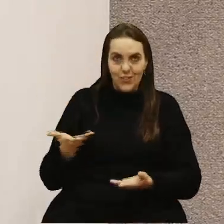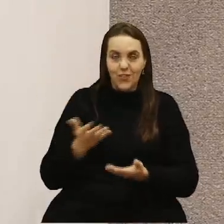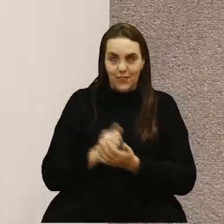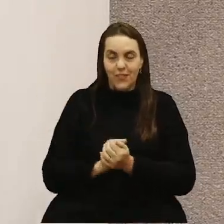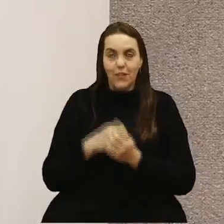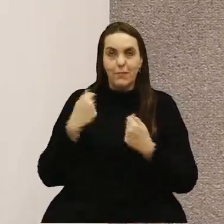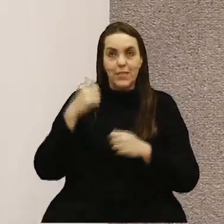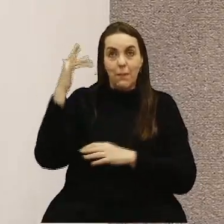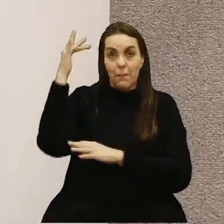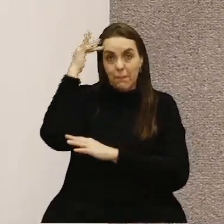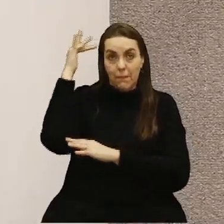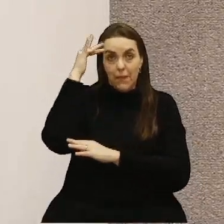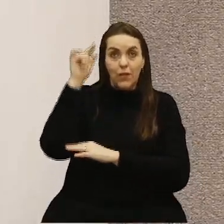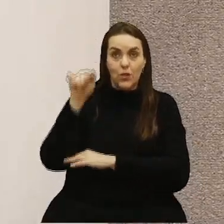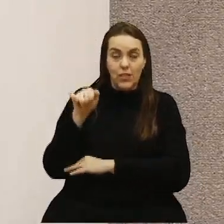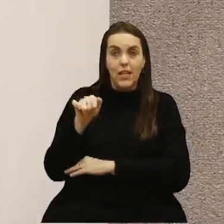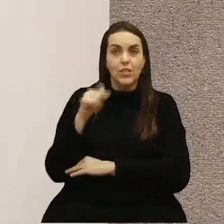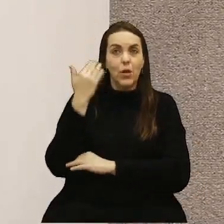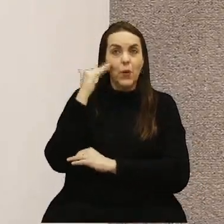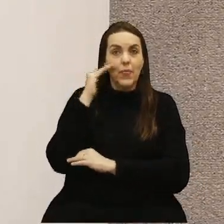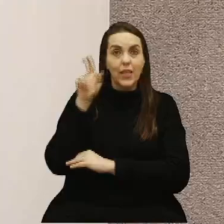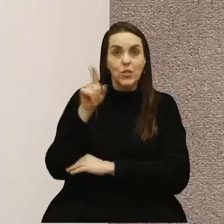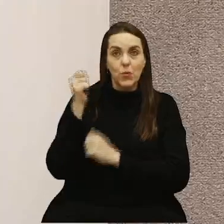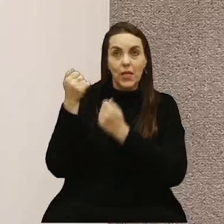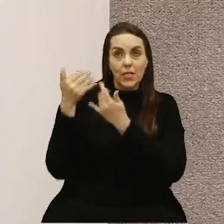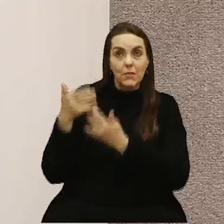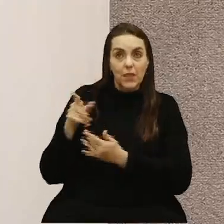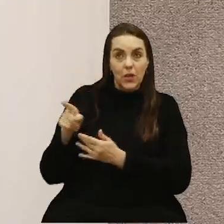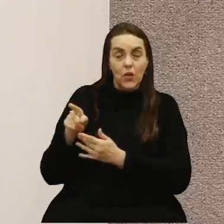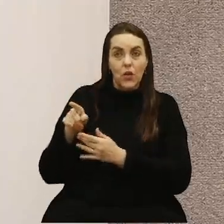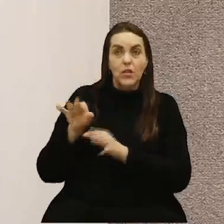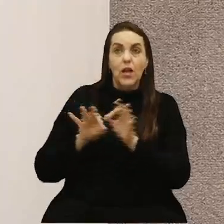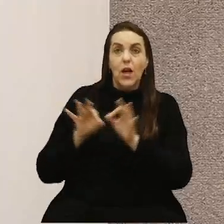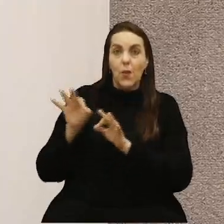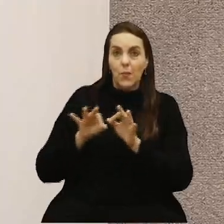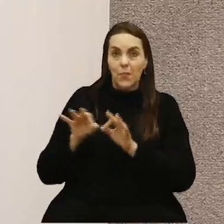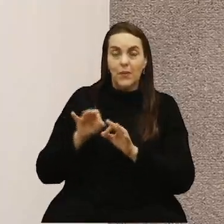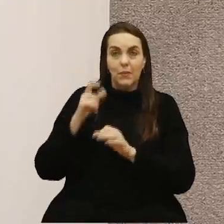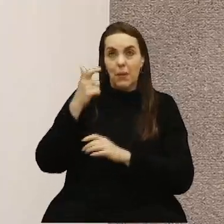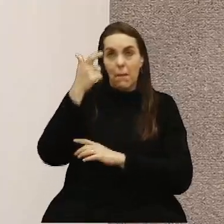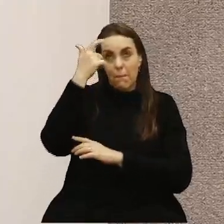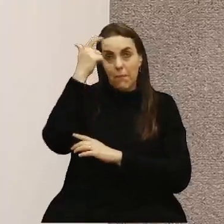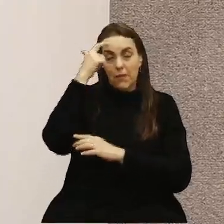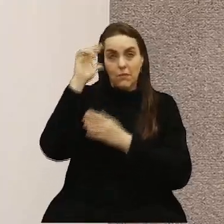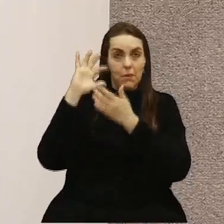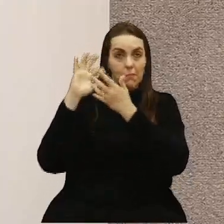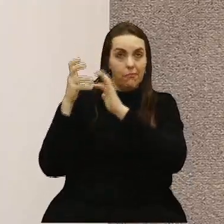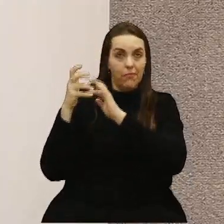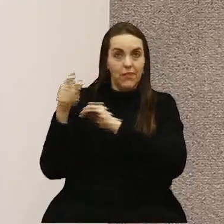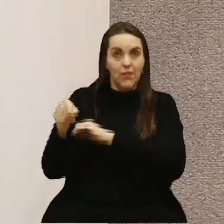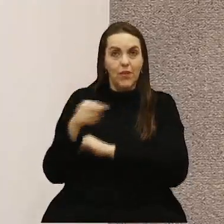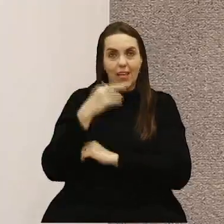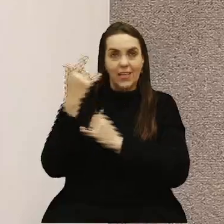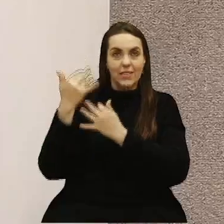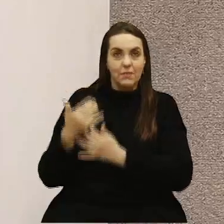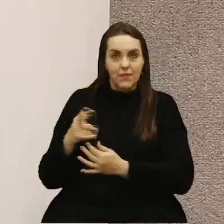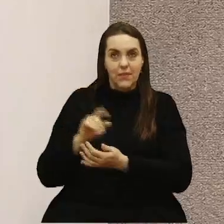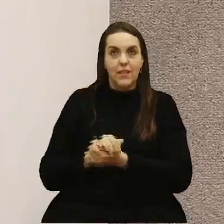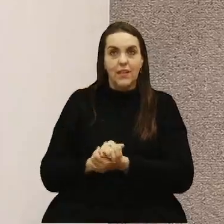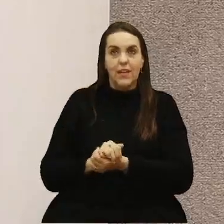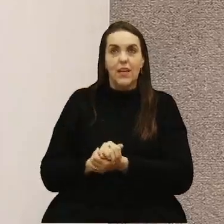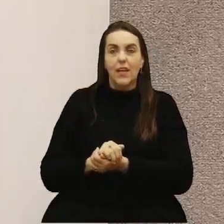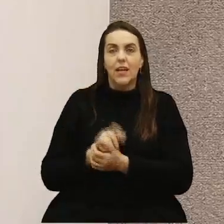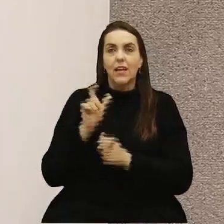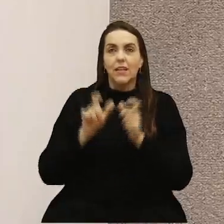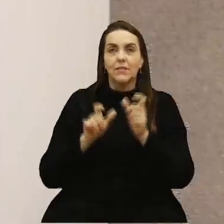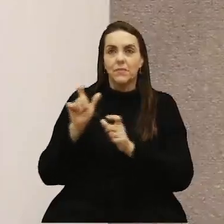ter maturidade, mas eu entendi o que ele quis dizer e só estou retificando para que ninguém saia daqui com um pensamento distoante do que ele quis dizer aqui, de nenhum dos membros